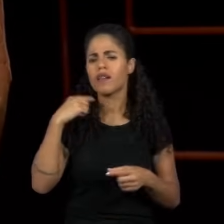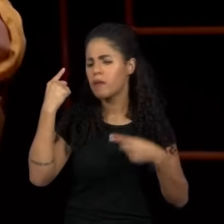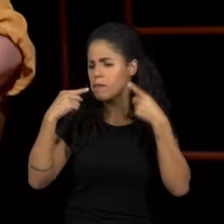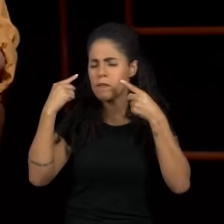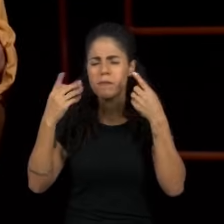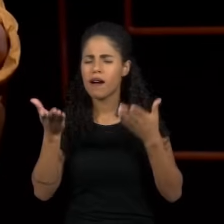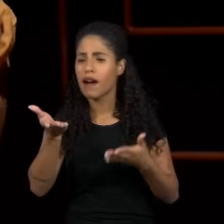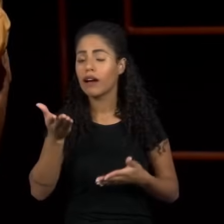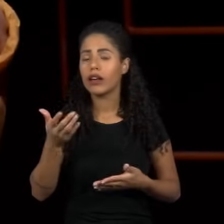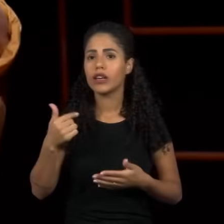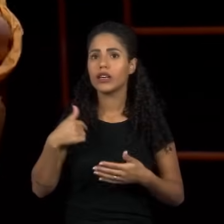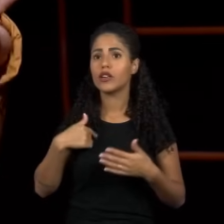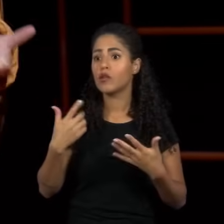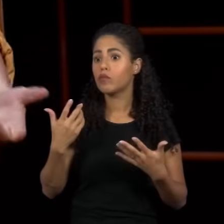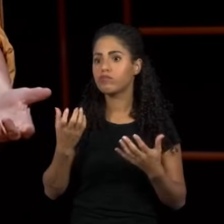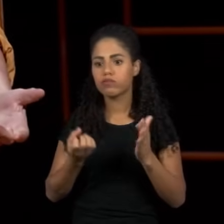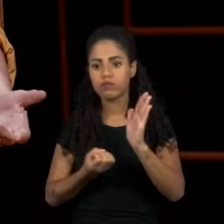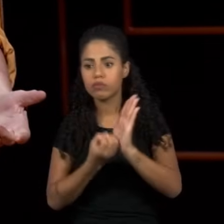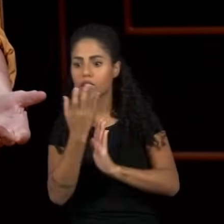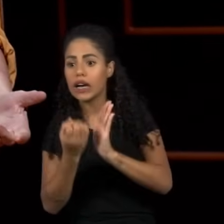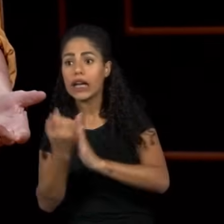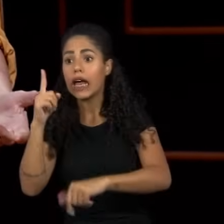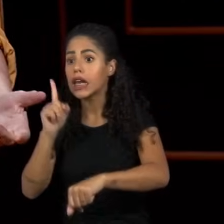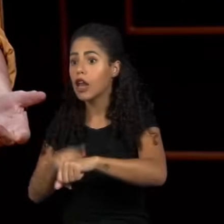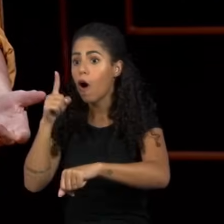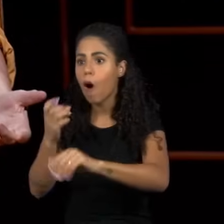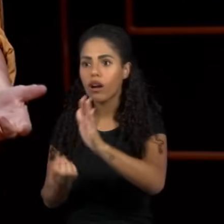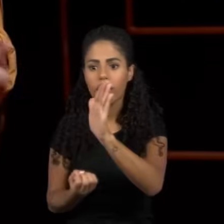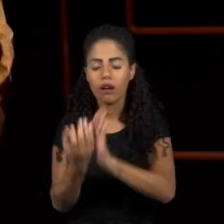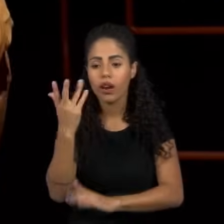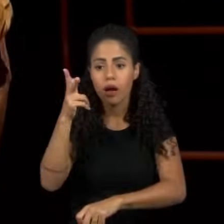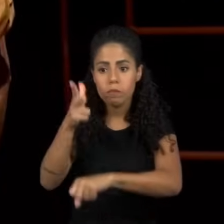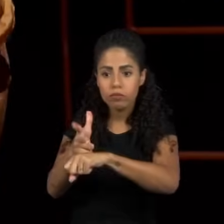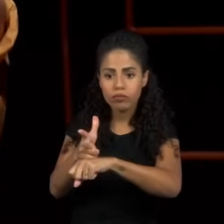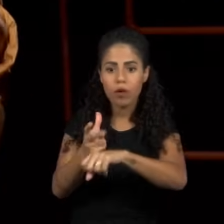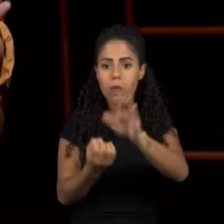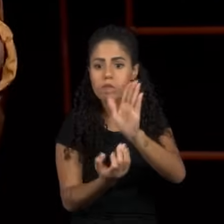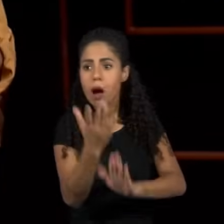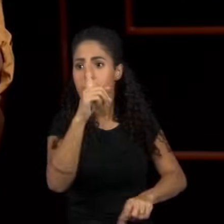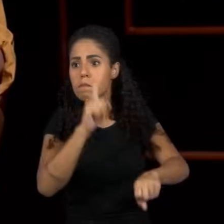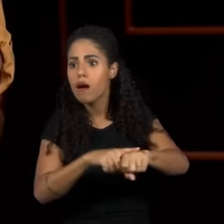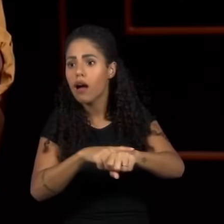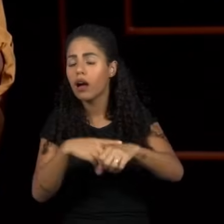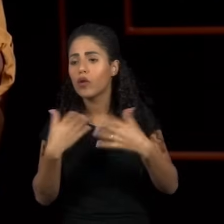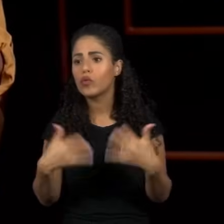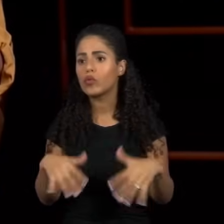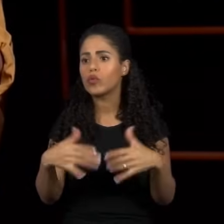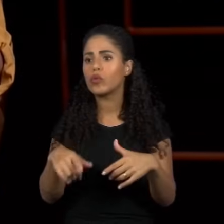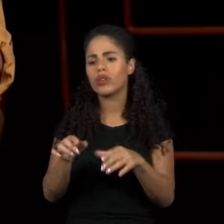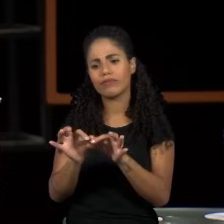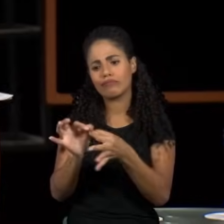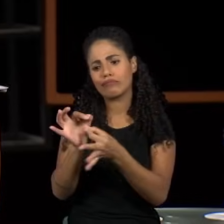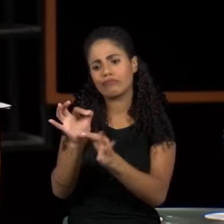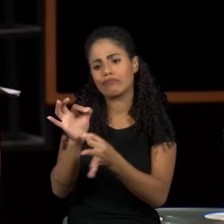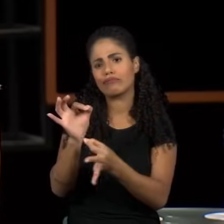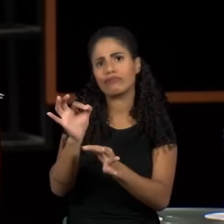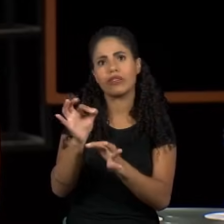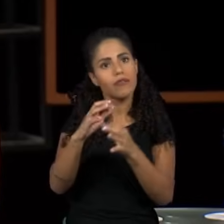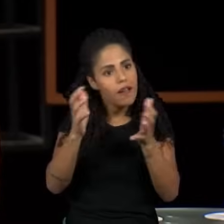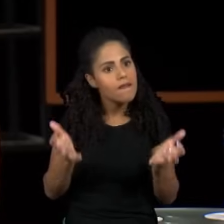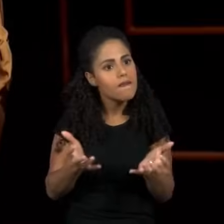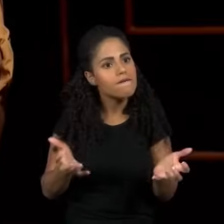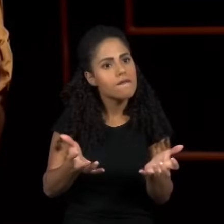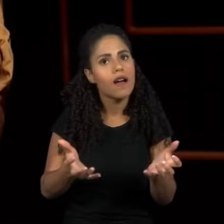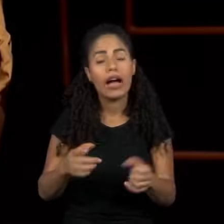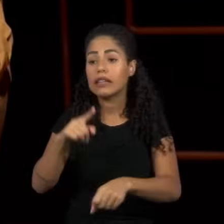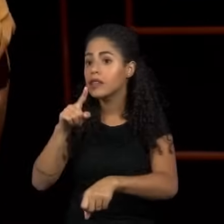vai, vai. Ia criando a cena na hora. Ia esticando a tomada. Ia te dando um estímulo ali, né?